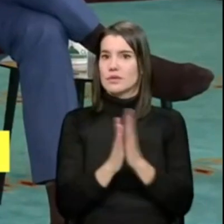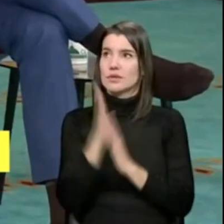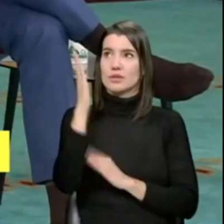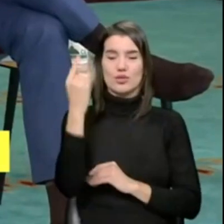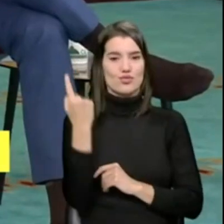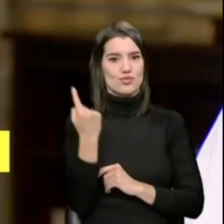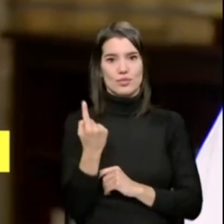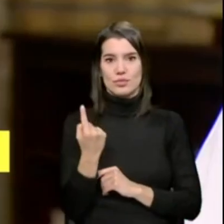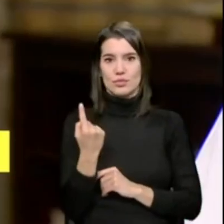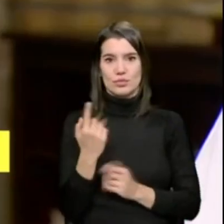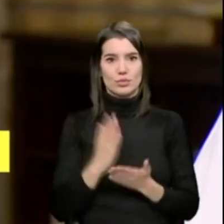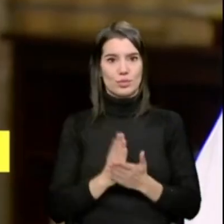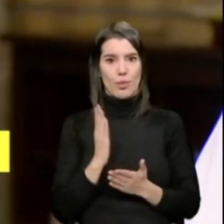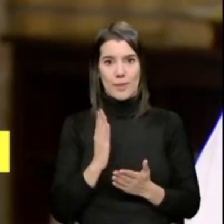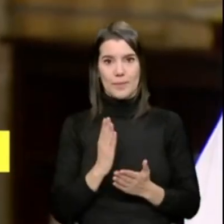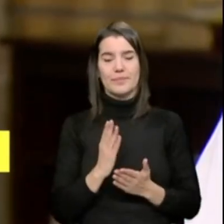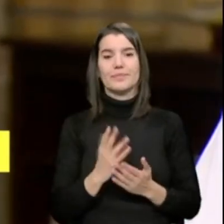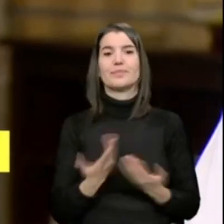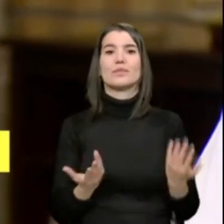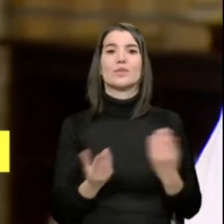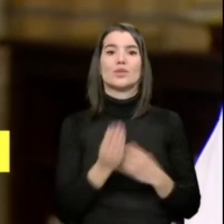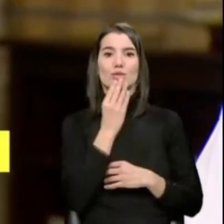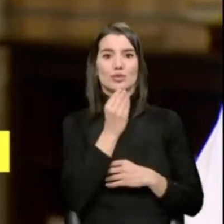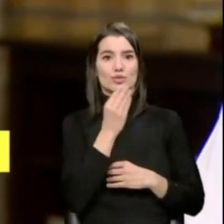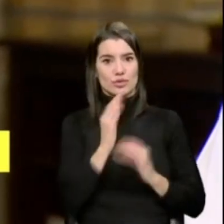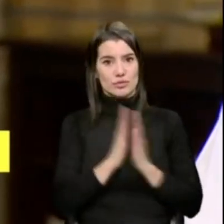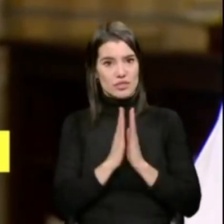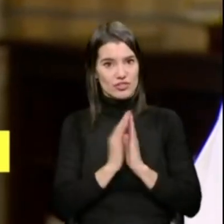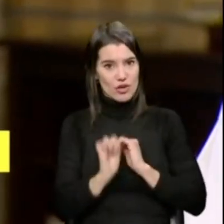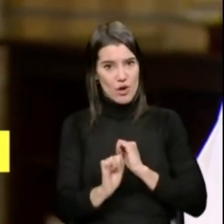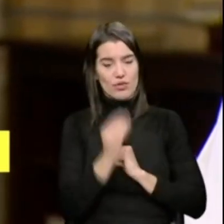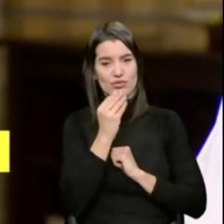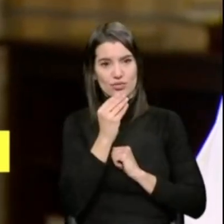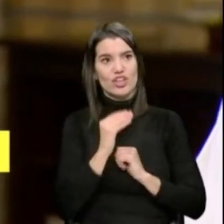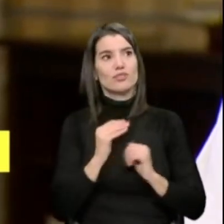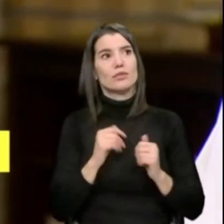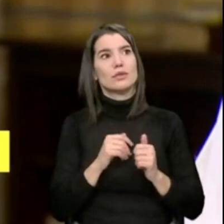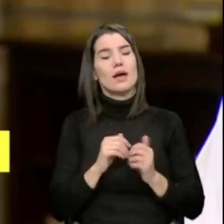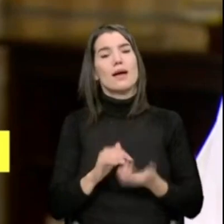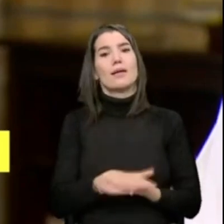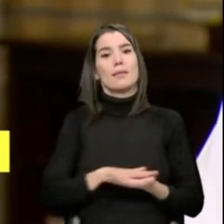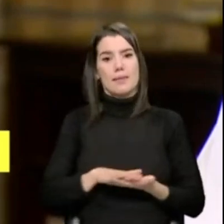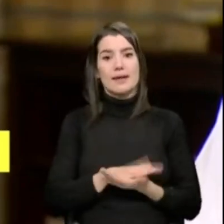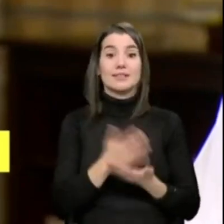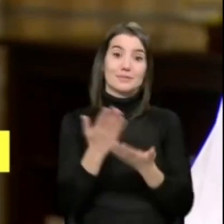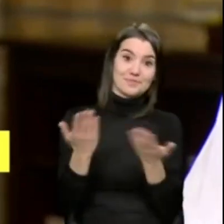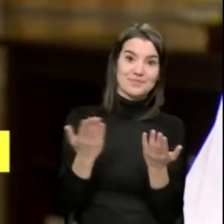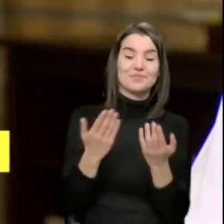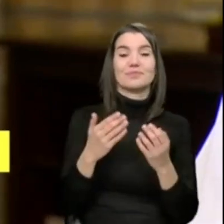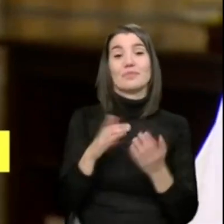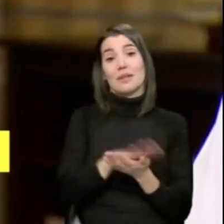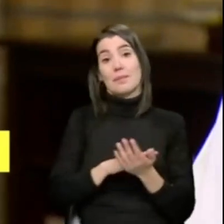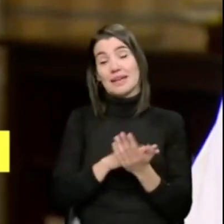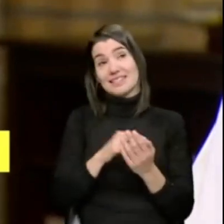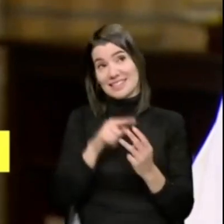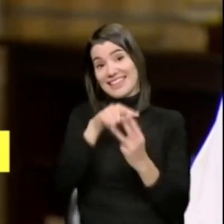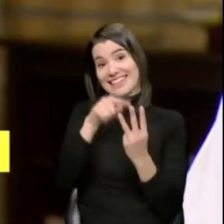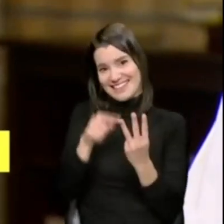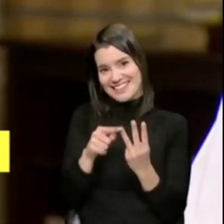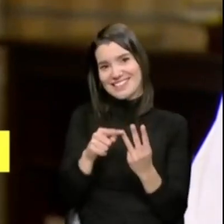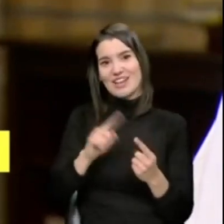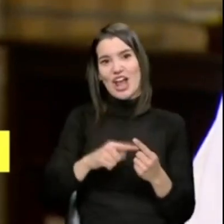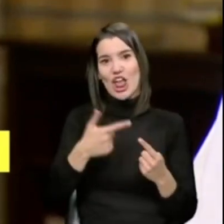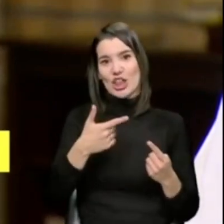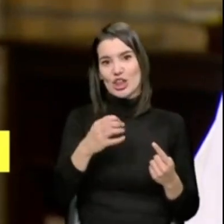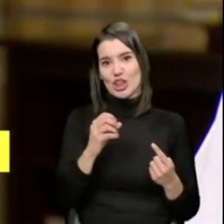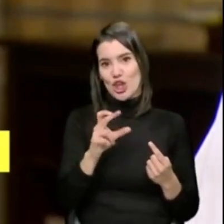Deus. O judaísmo sustenta-se também, neste caso são os 3 pilares, na